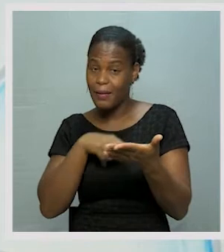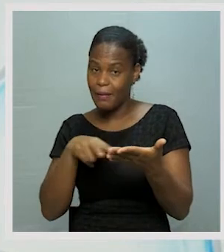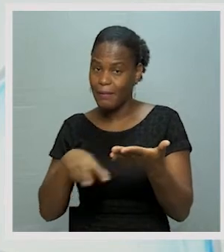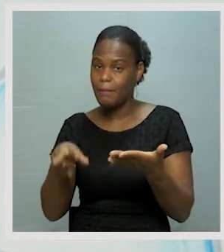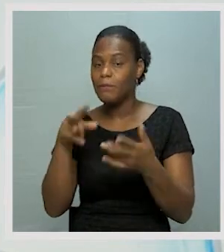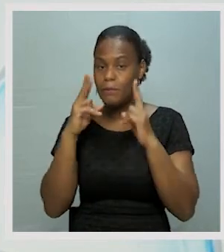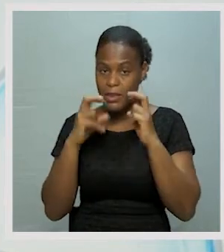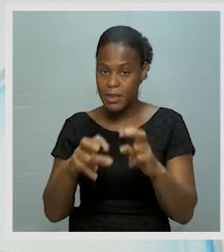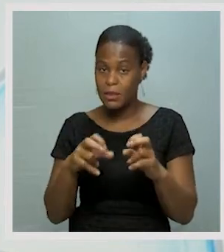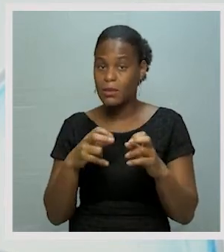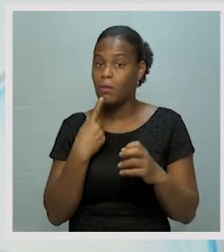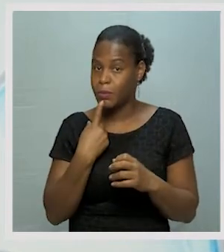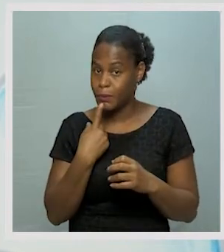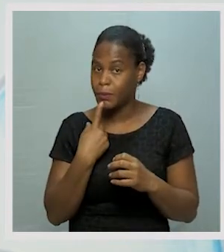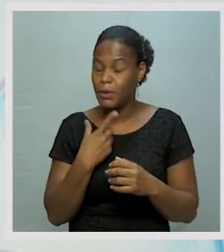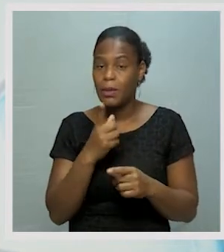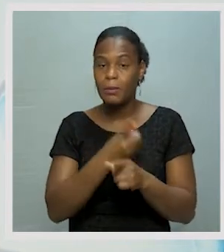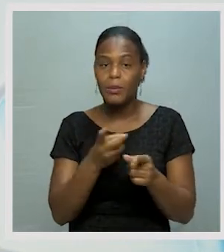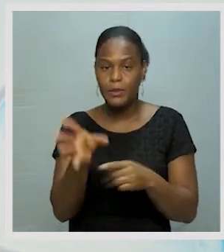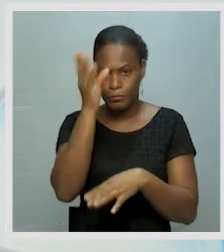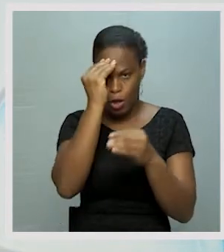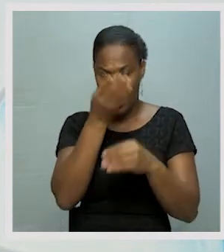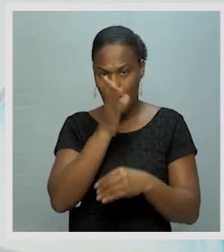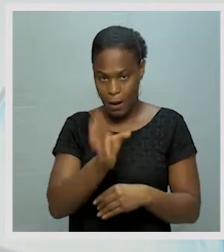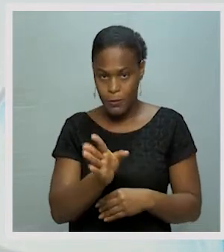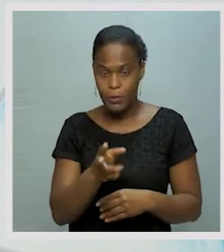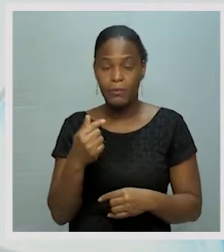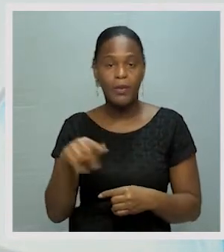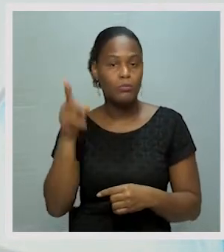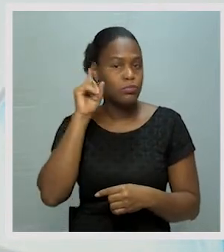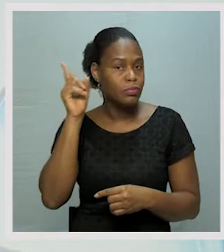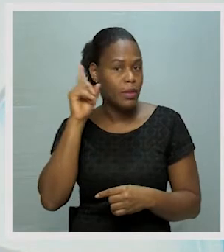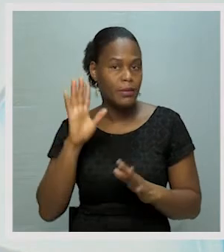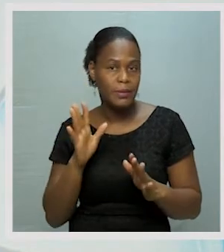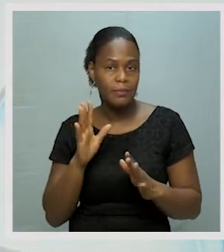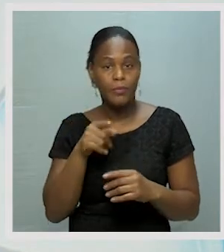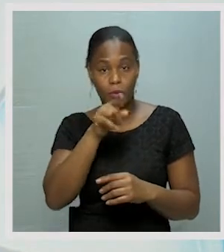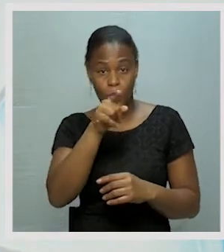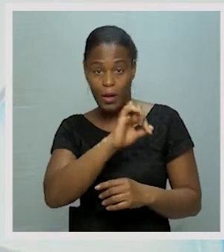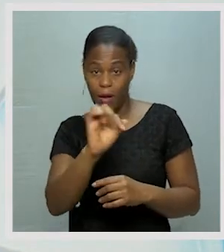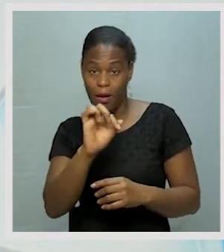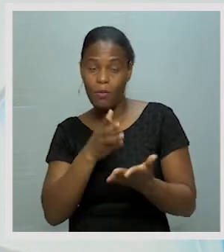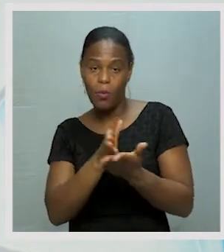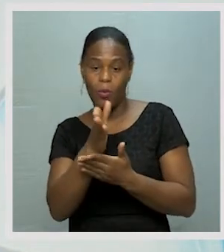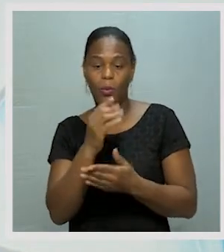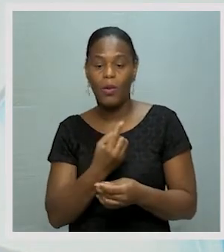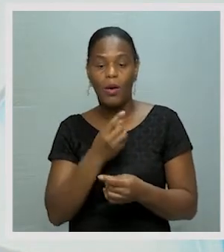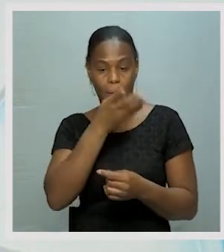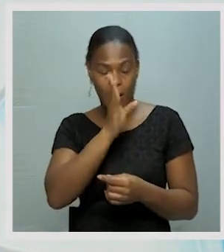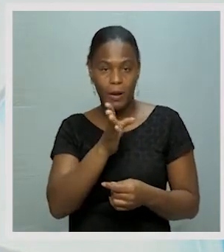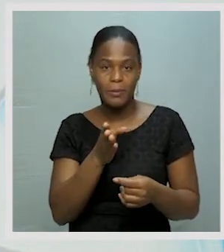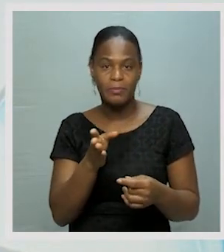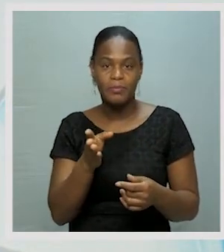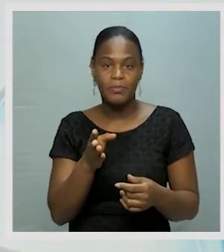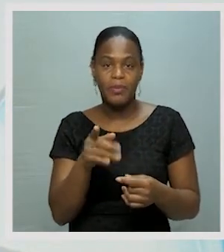Por isso, adquirir este hábito é importante e vocês devem continuar com este hábito, com esta forma